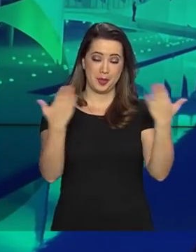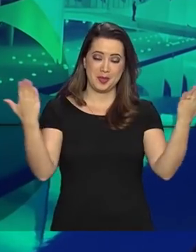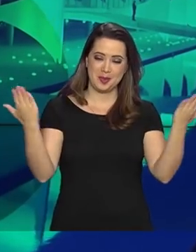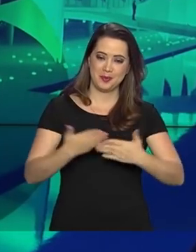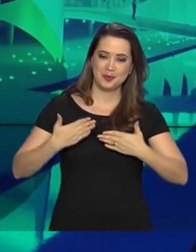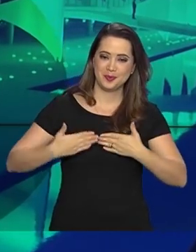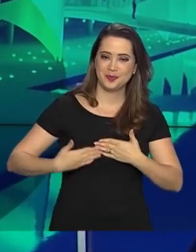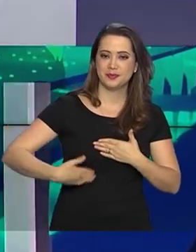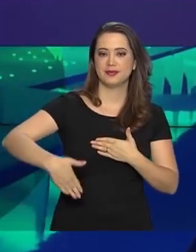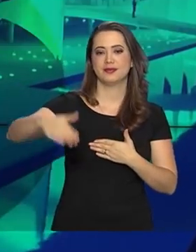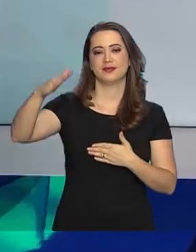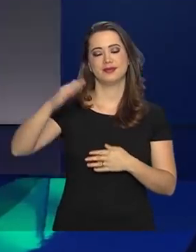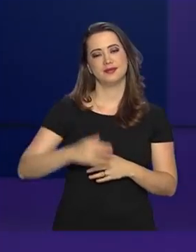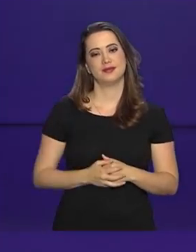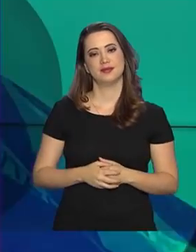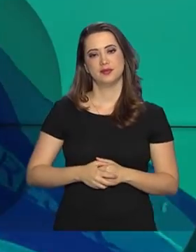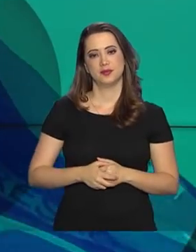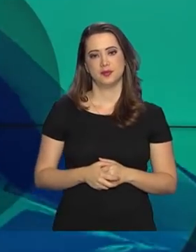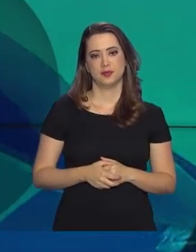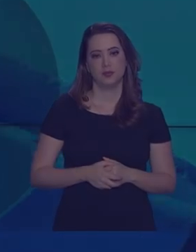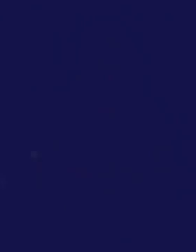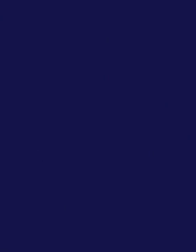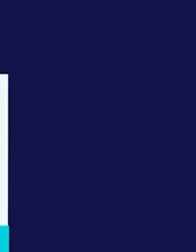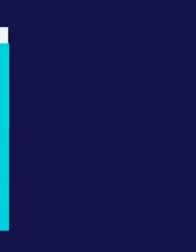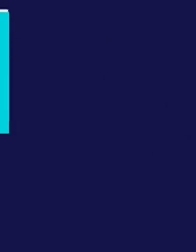repórter NBR começa agora.